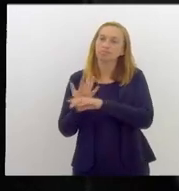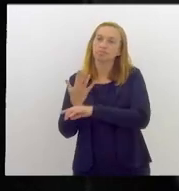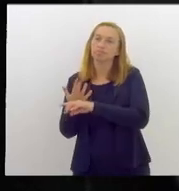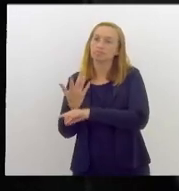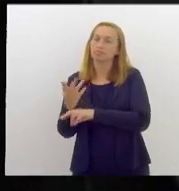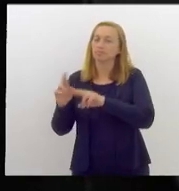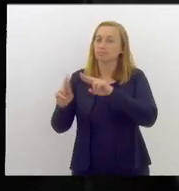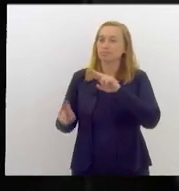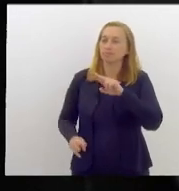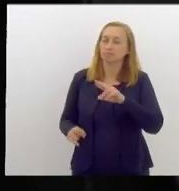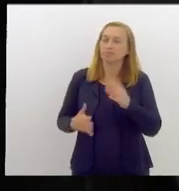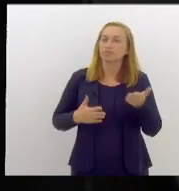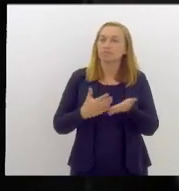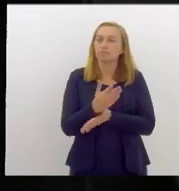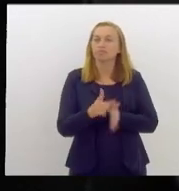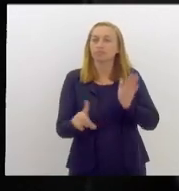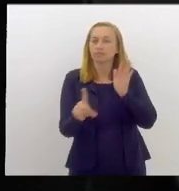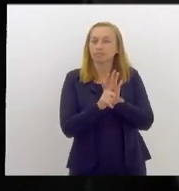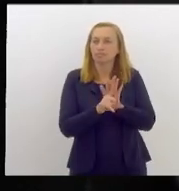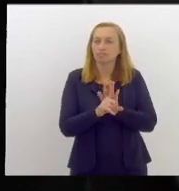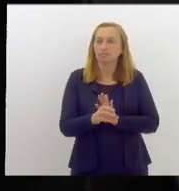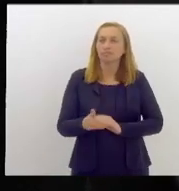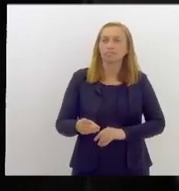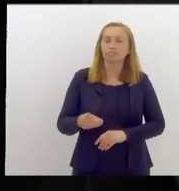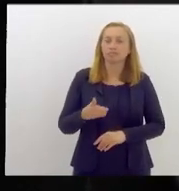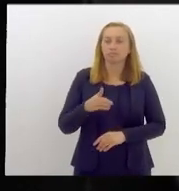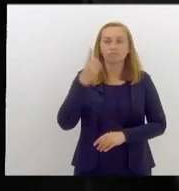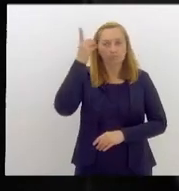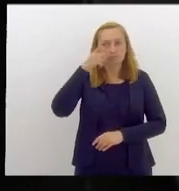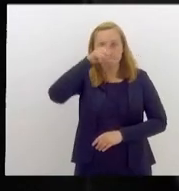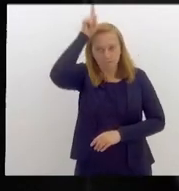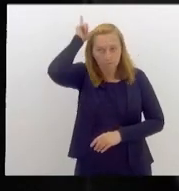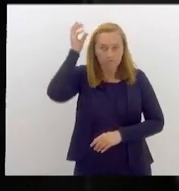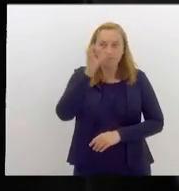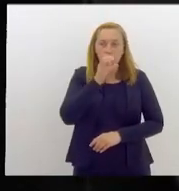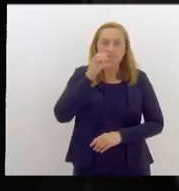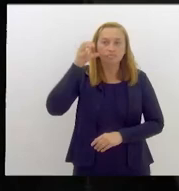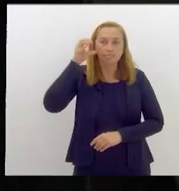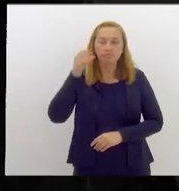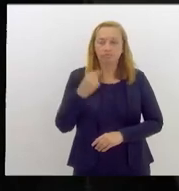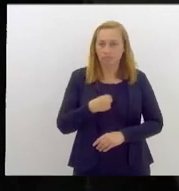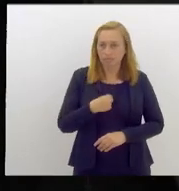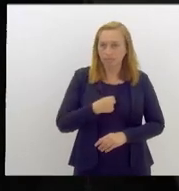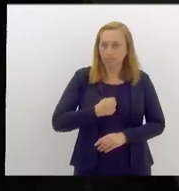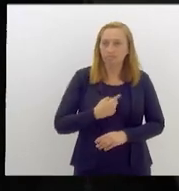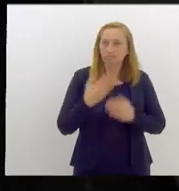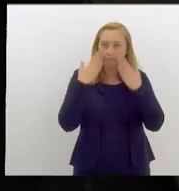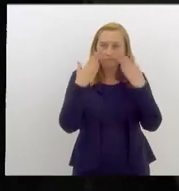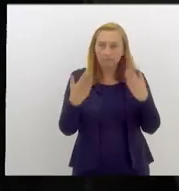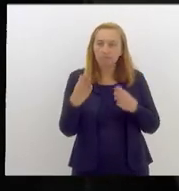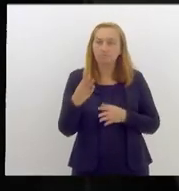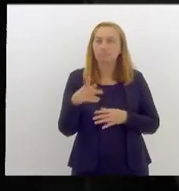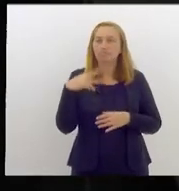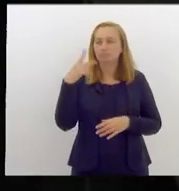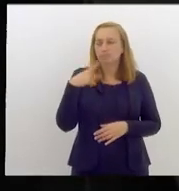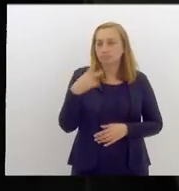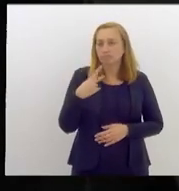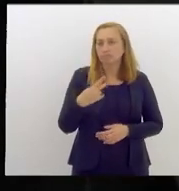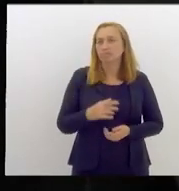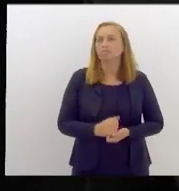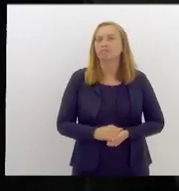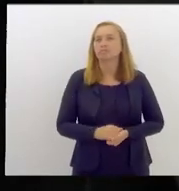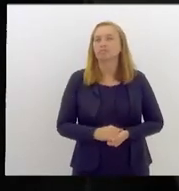aprovamos uma lei Luiz Paulo Célia eu que é apresenta uma política de fomento